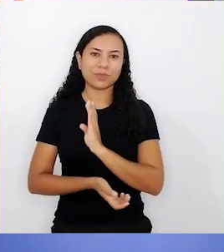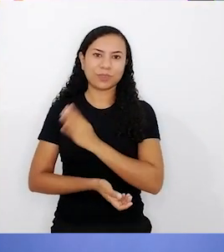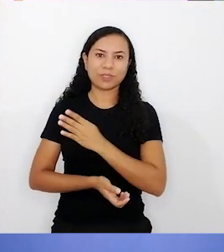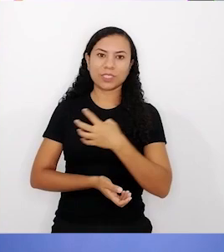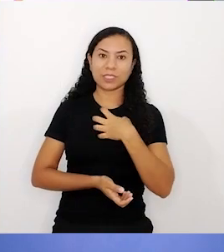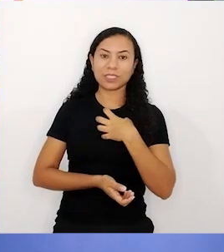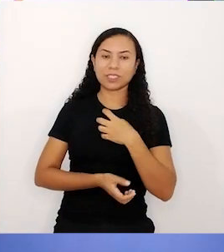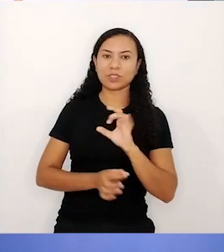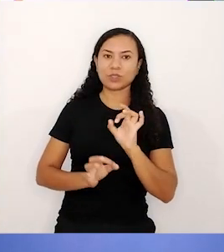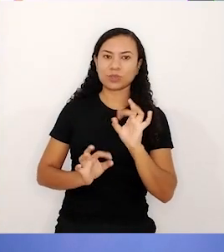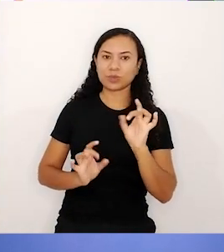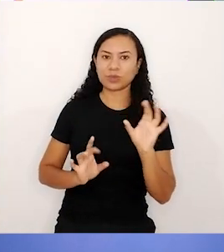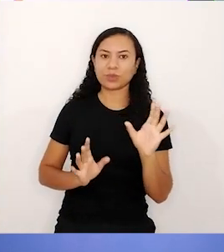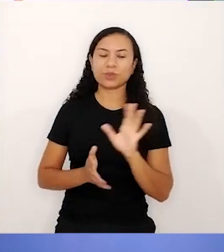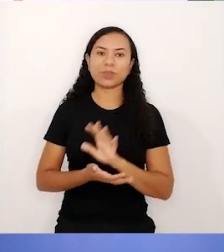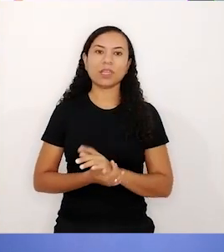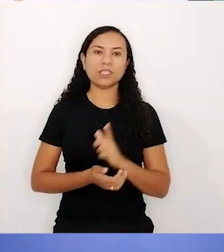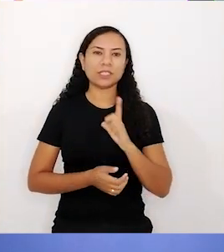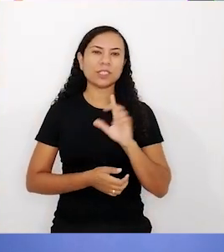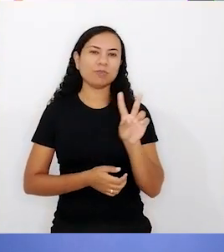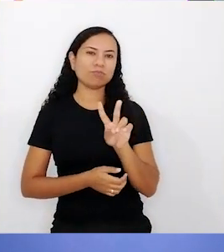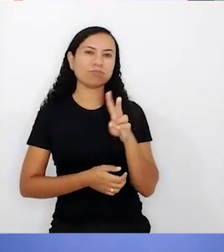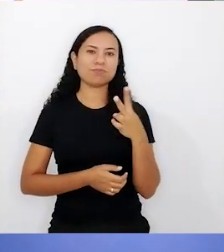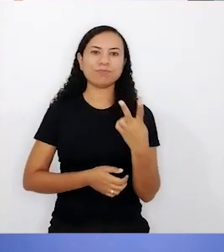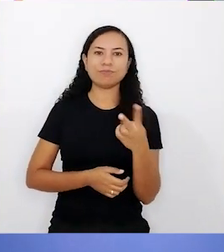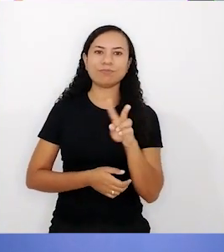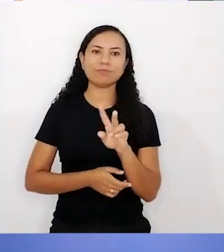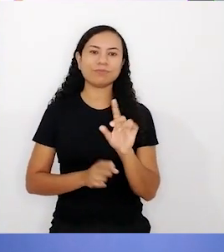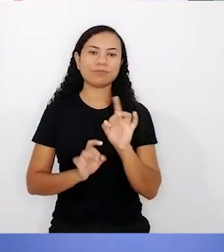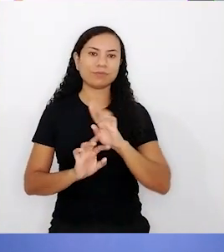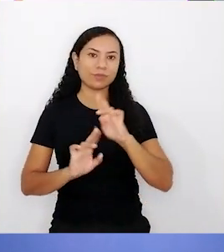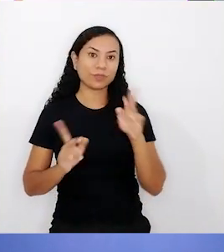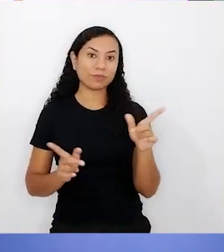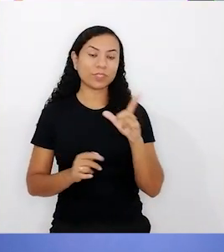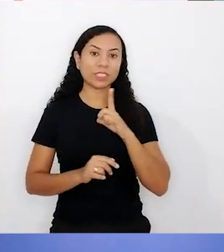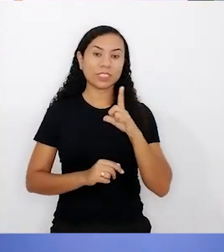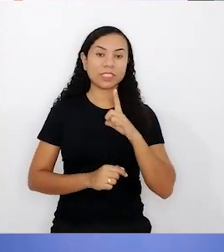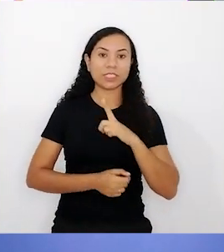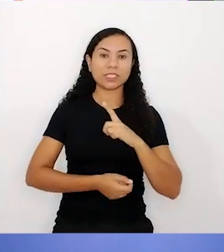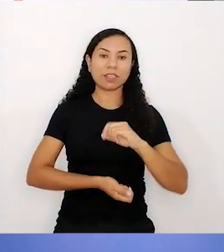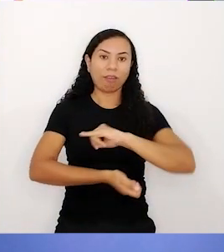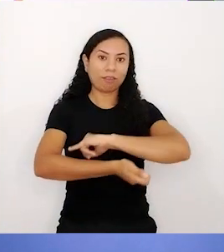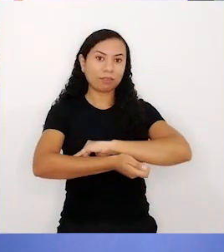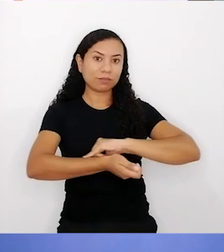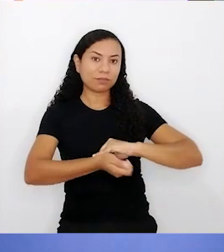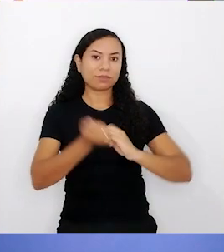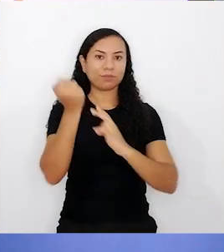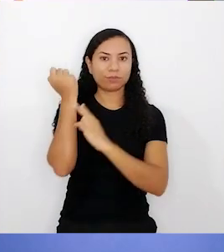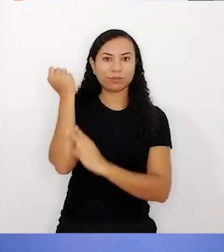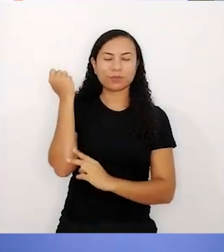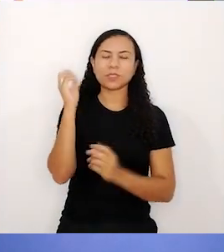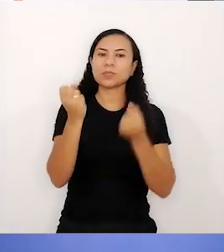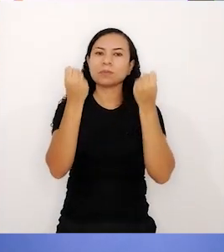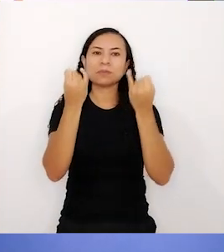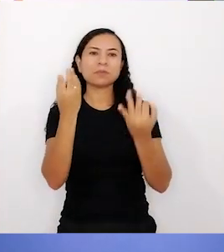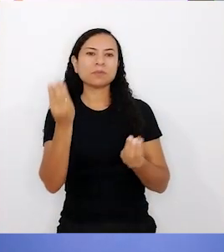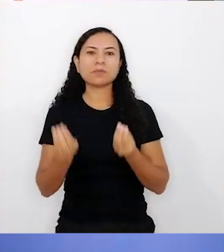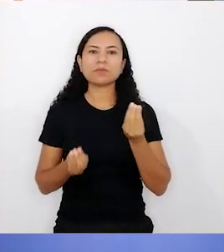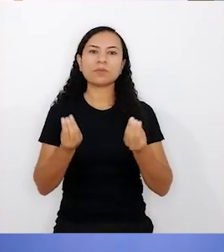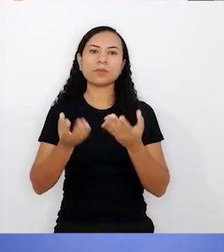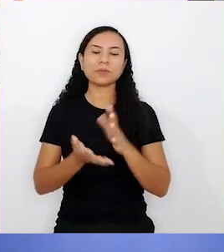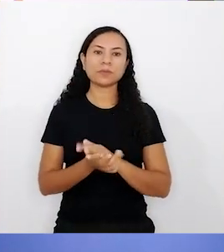um contraste entre esses dois tipos de vasos. Explique esse contraste.